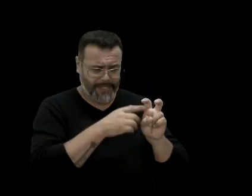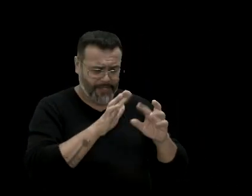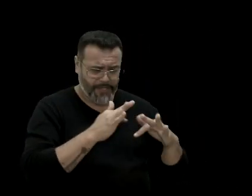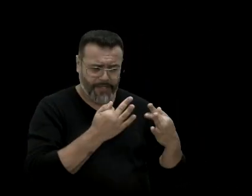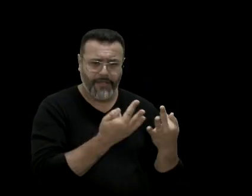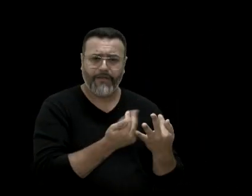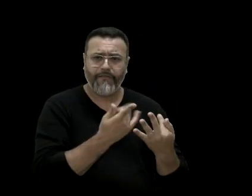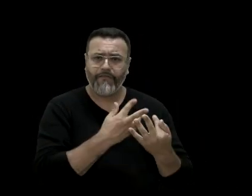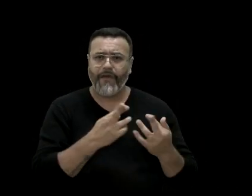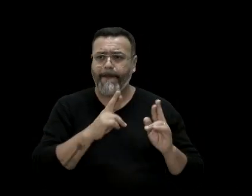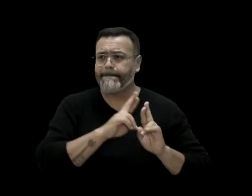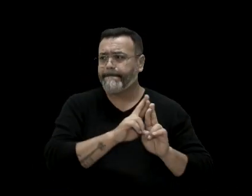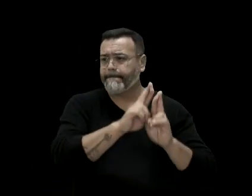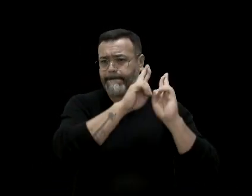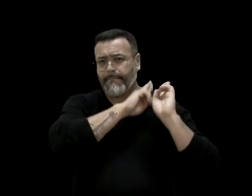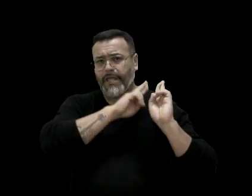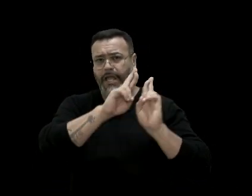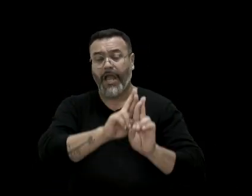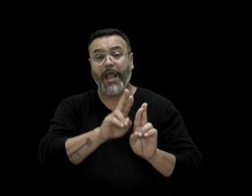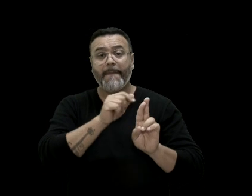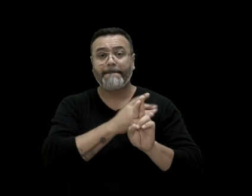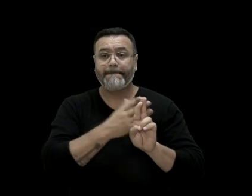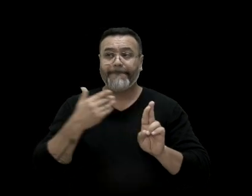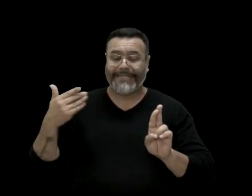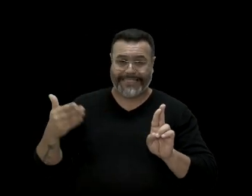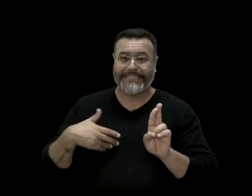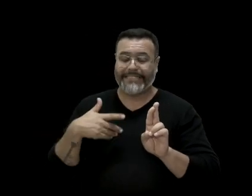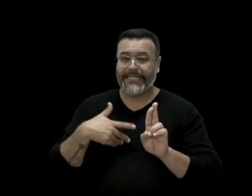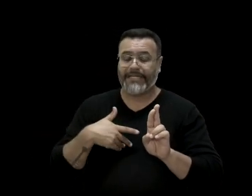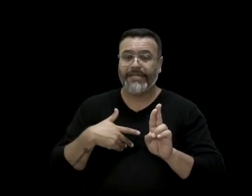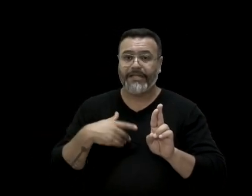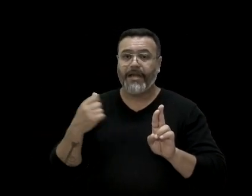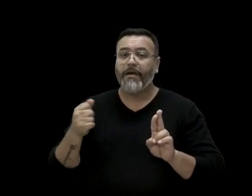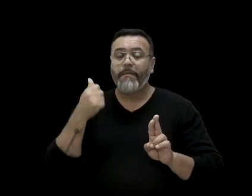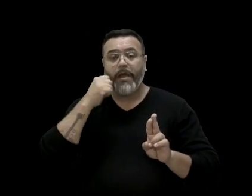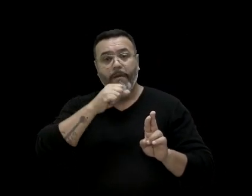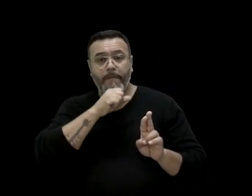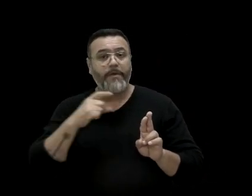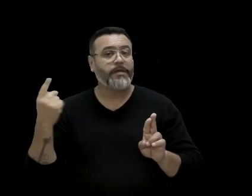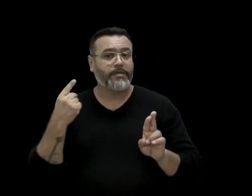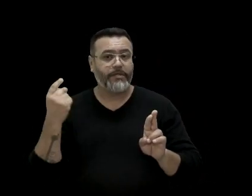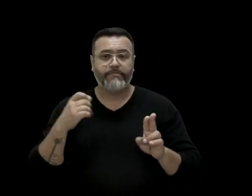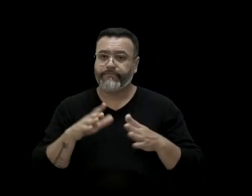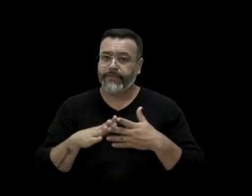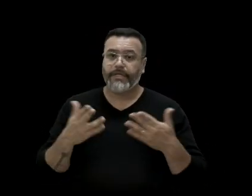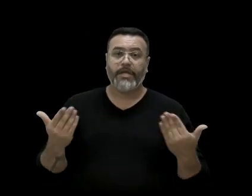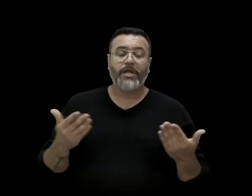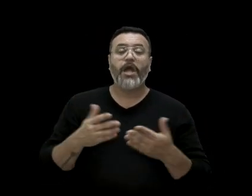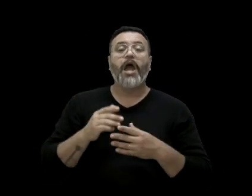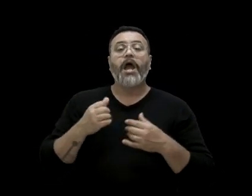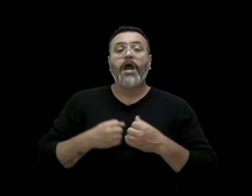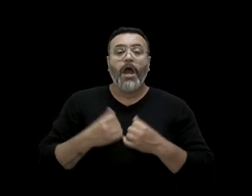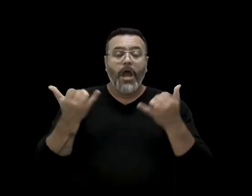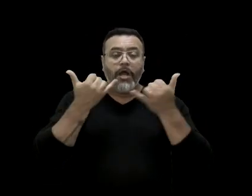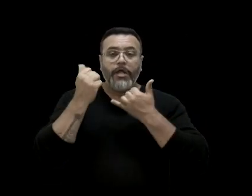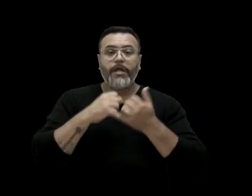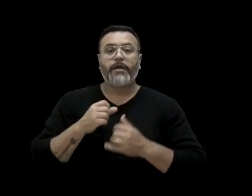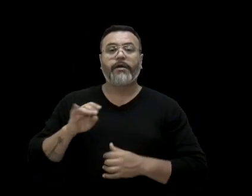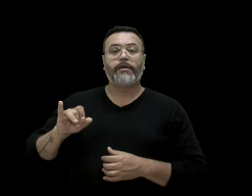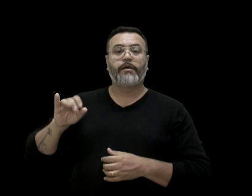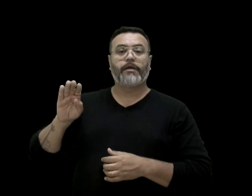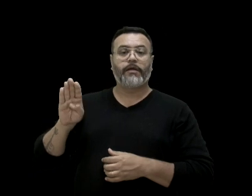maior percentual do país há 5 anos, de acordo com o IBGE. Um levantamento feito